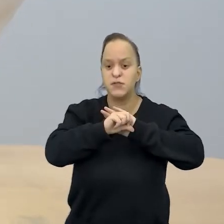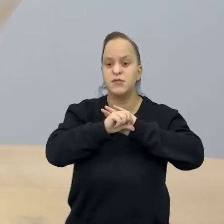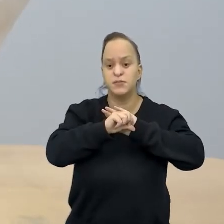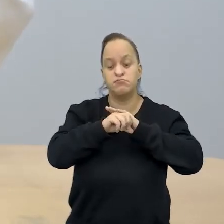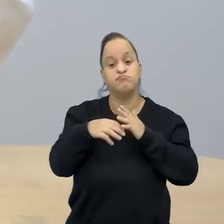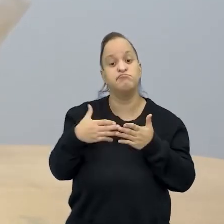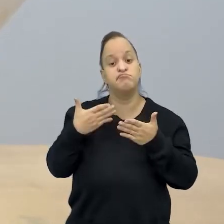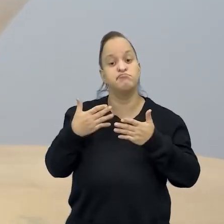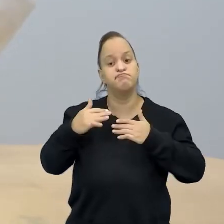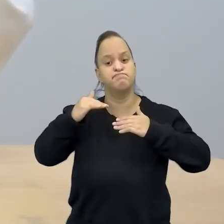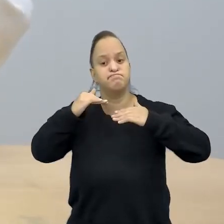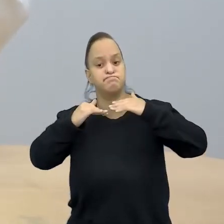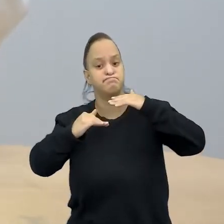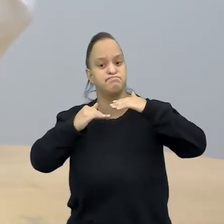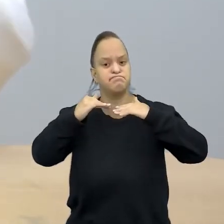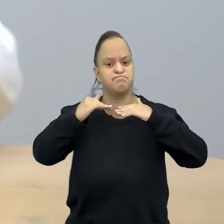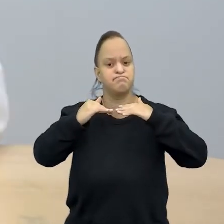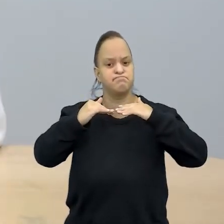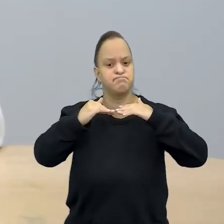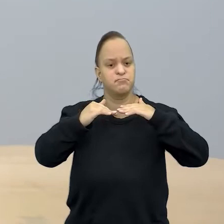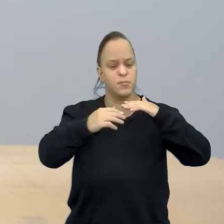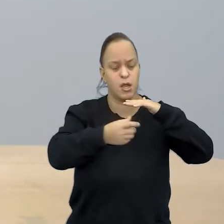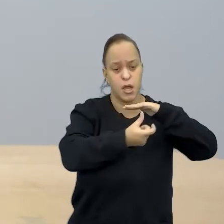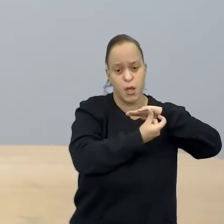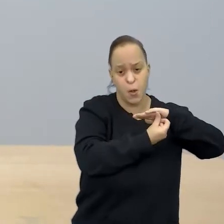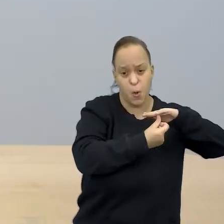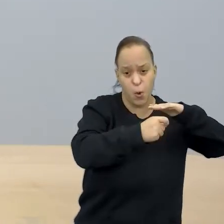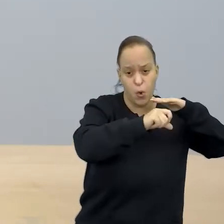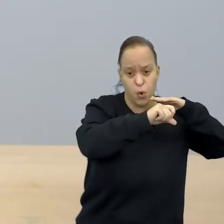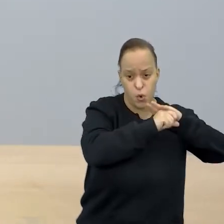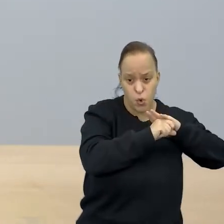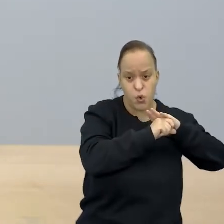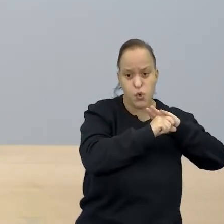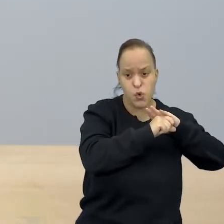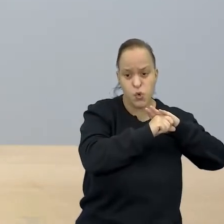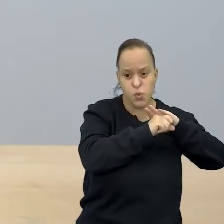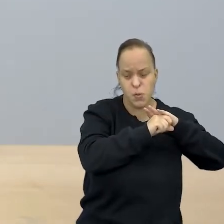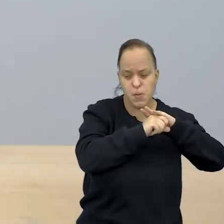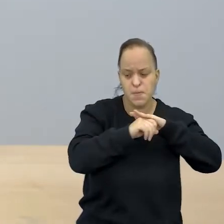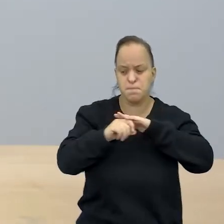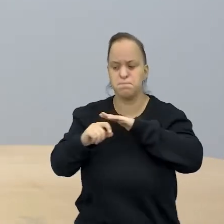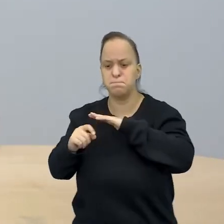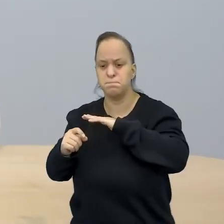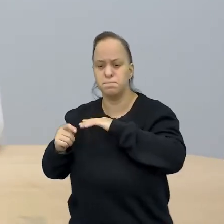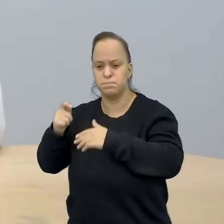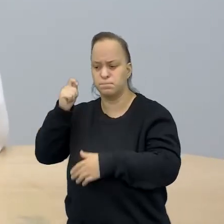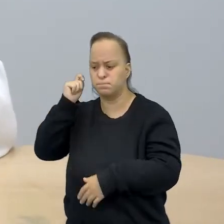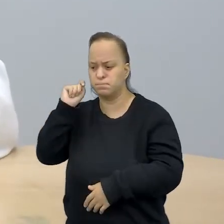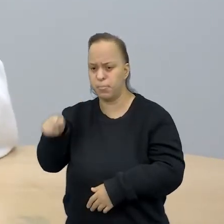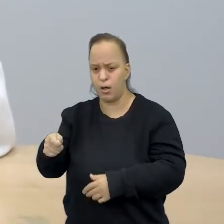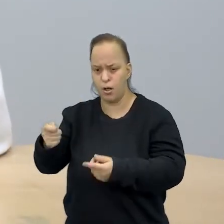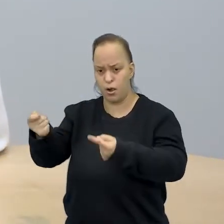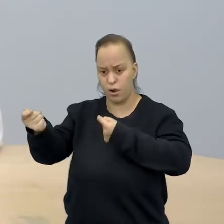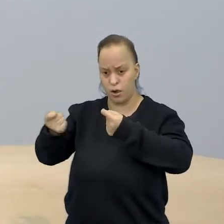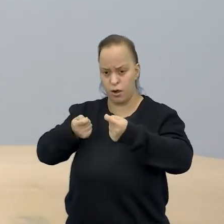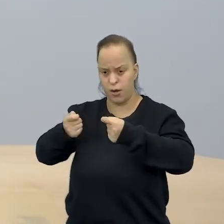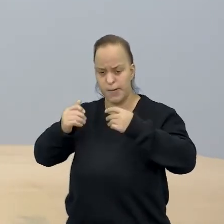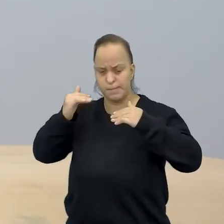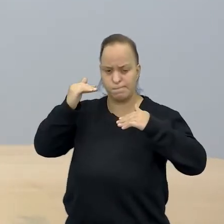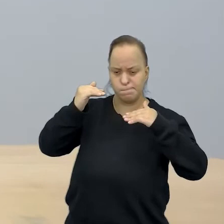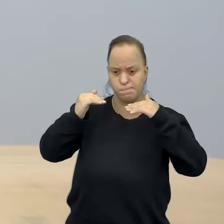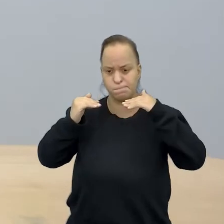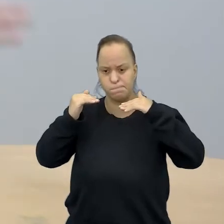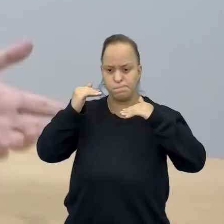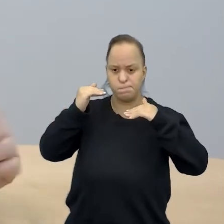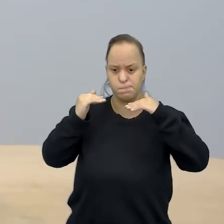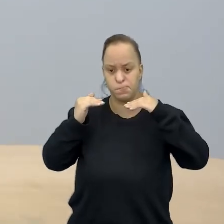essa relação entre o crime e a sua respectiva sanção, né? A sua respectiva punição. Né? E qual